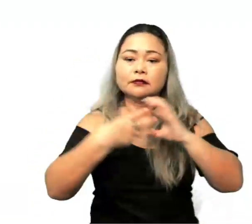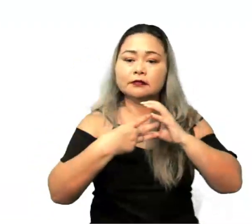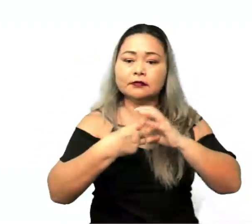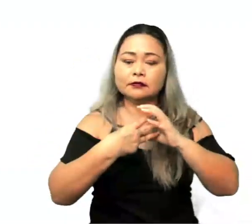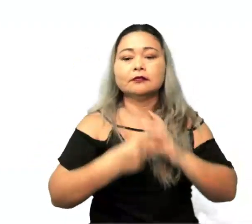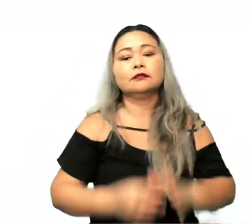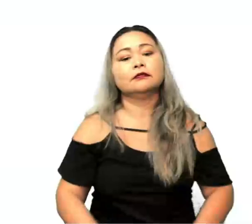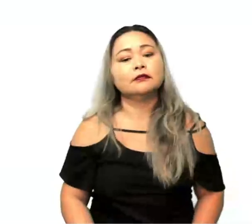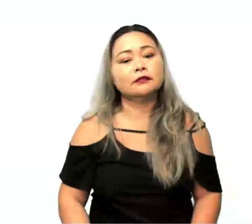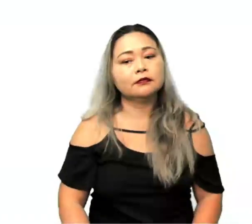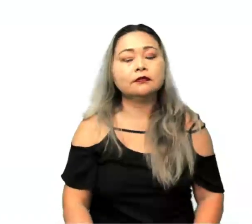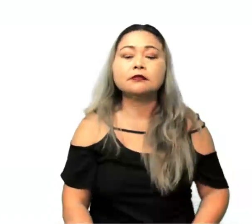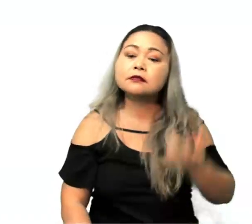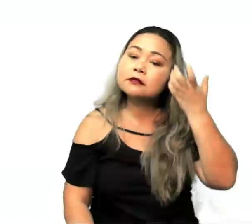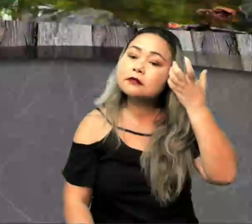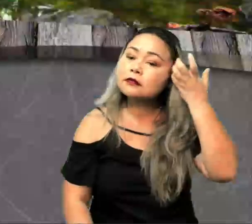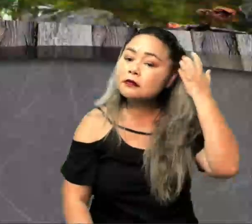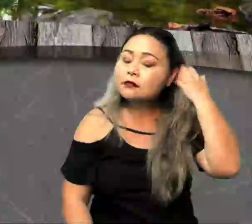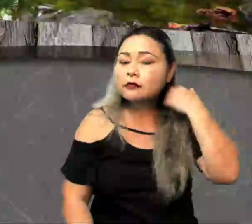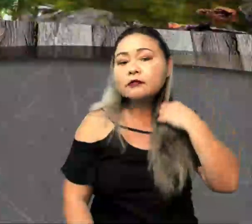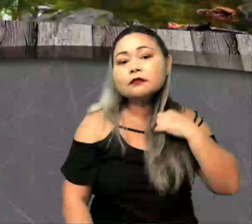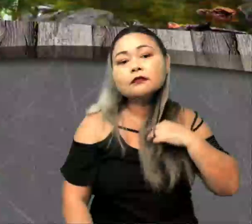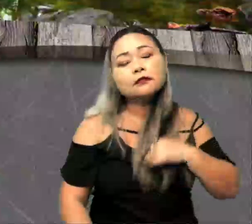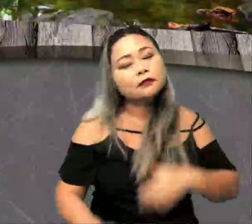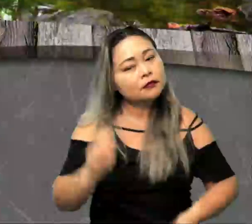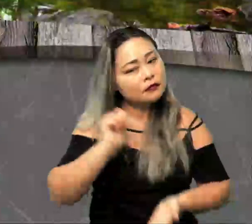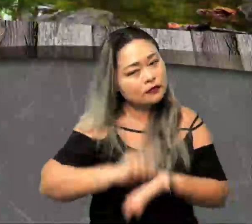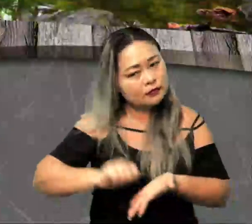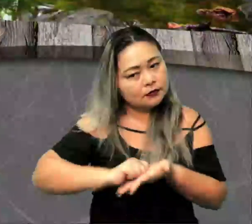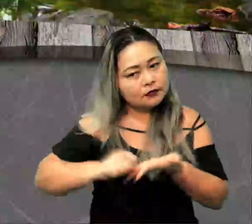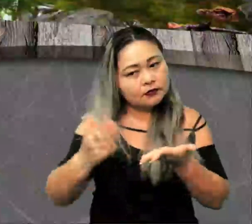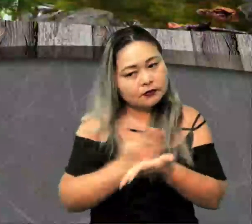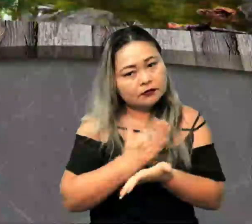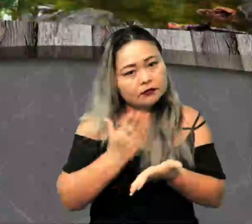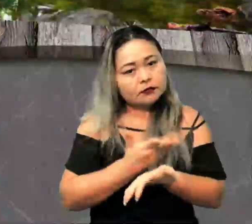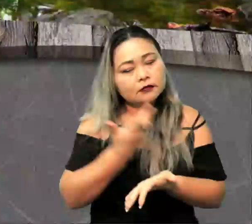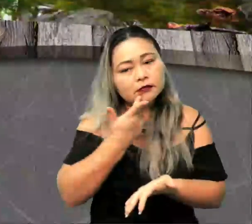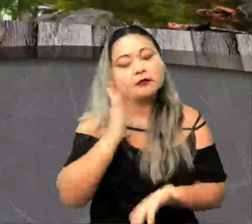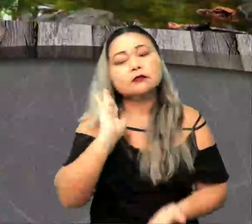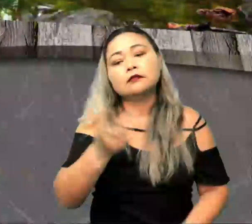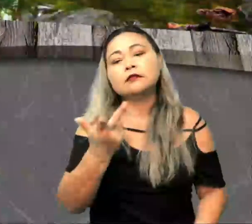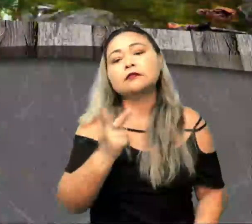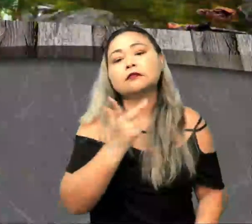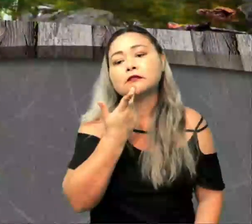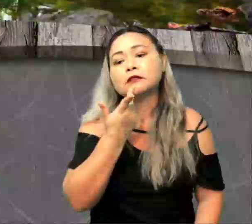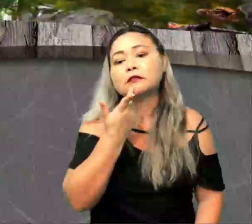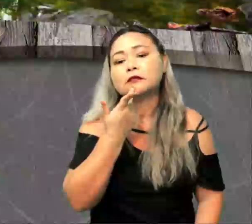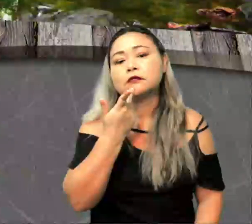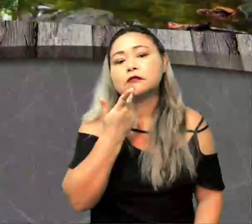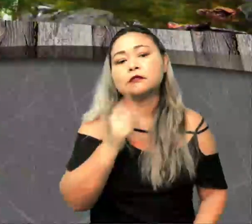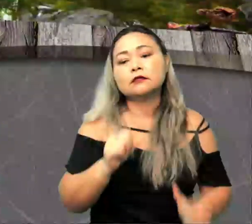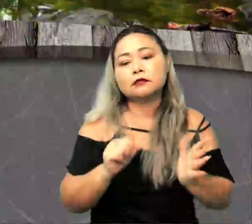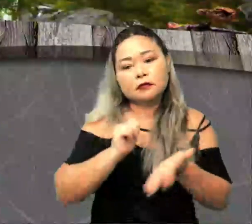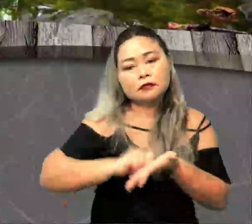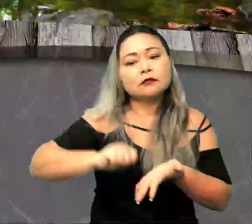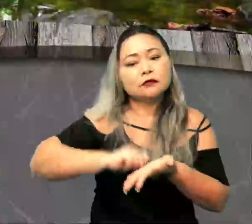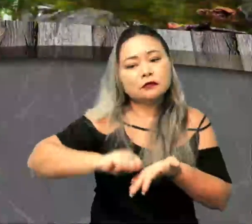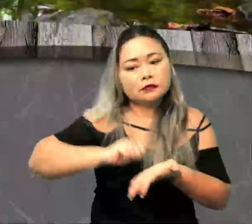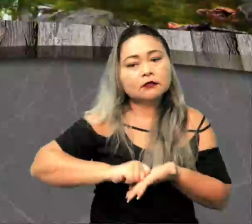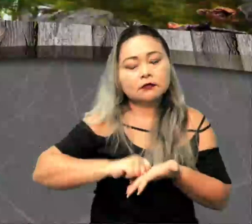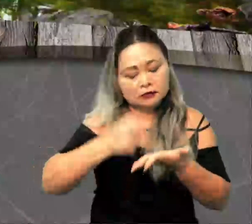teoria celular. Vai anotando aí no seu caderno. A gente já falou sobre eles, já. Vai anotando,